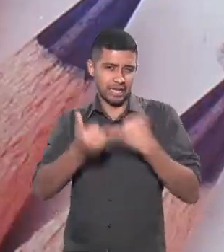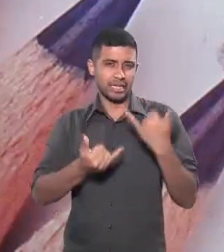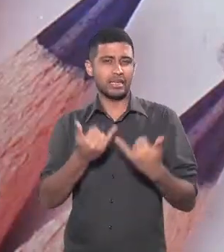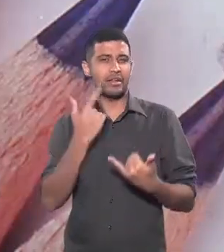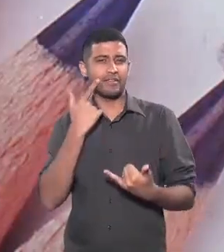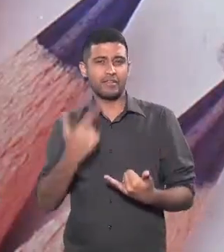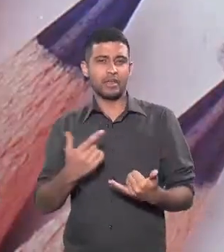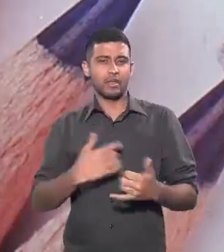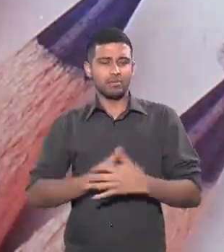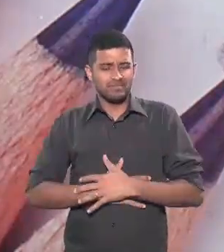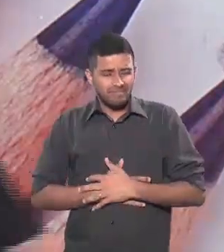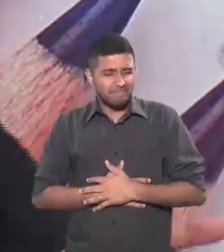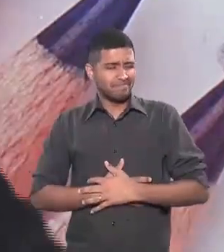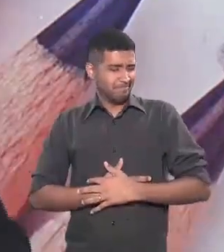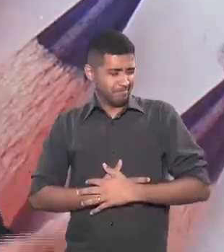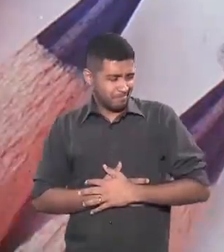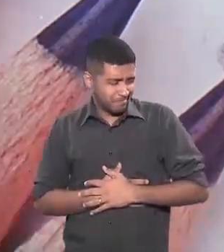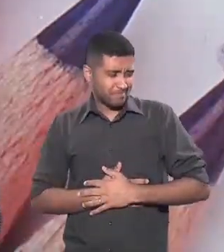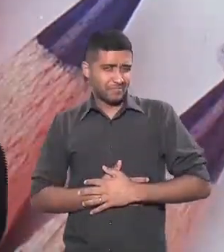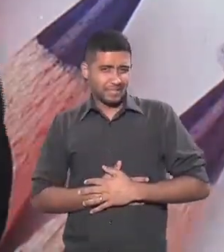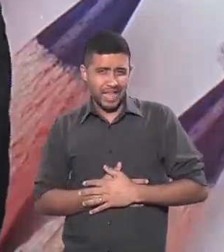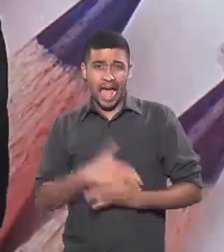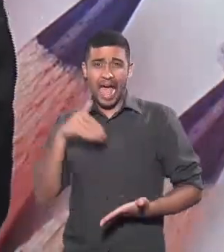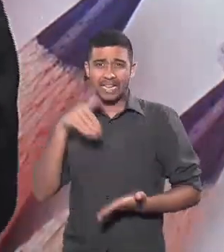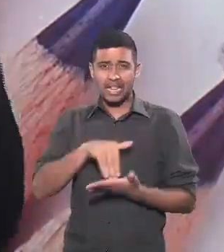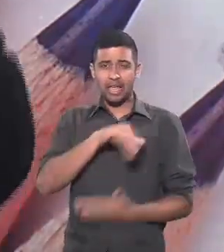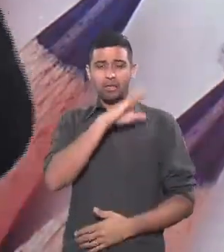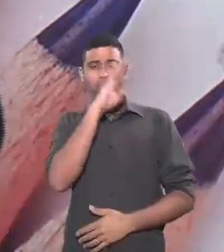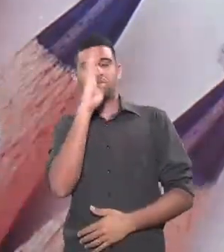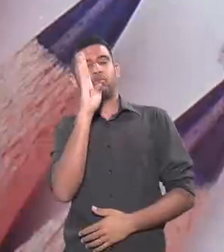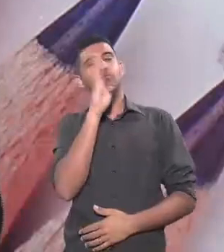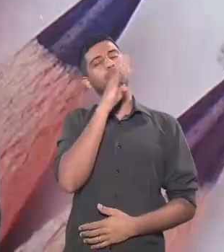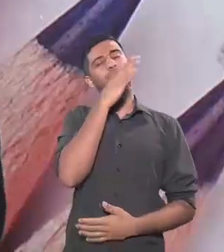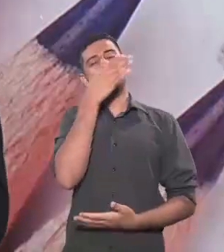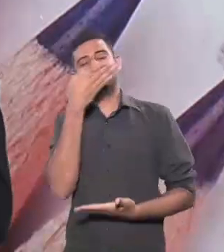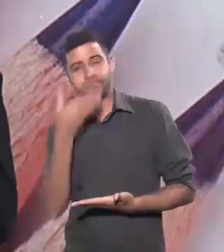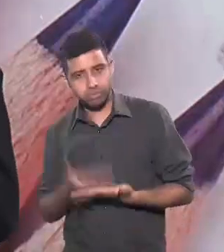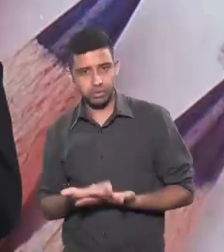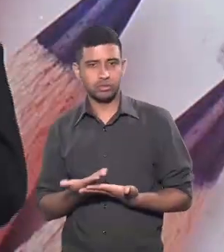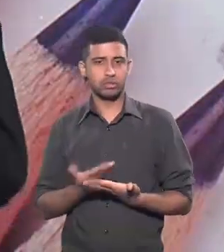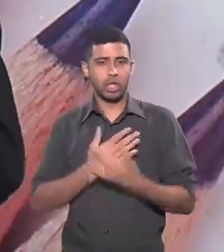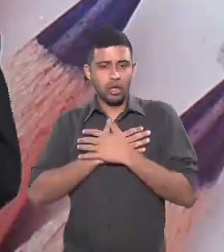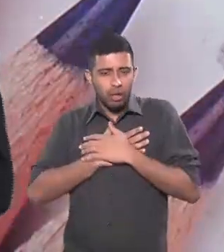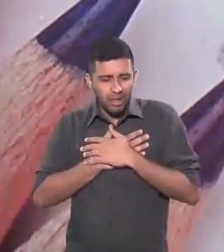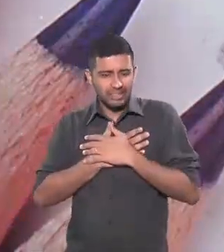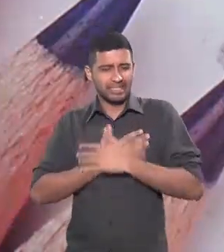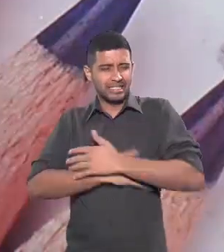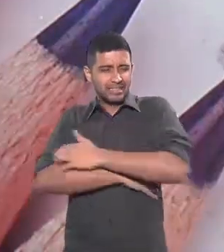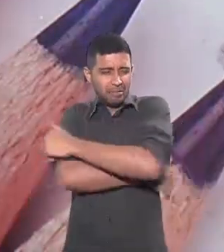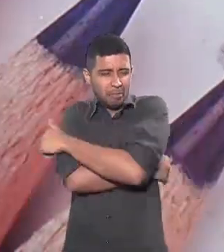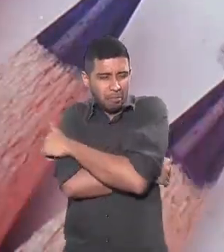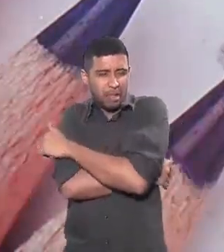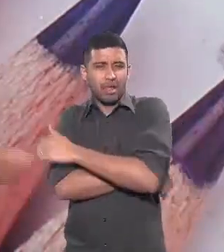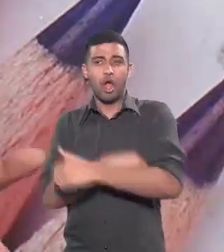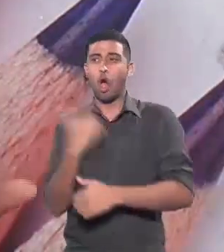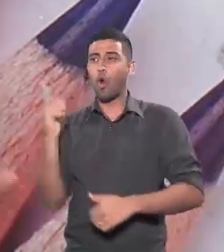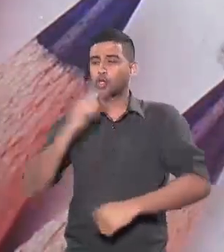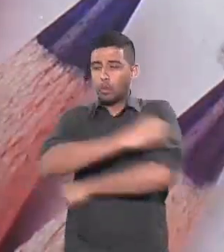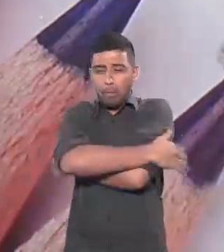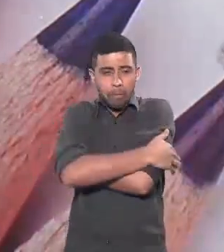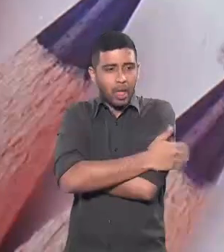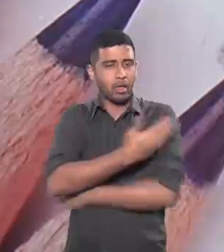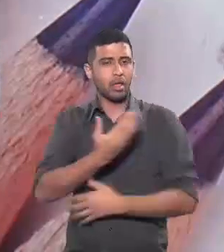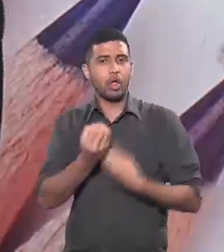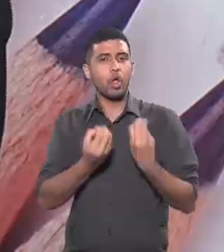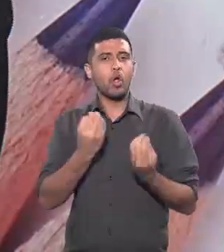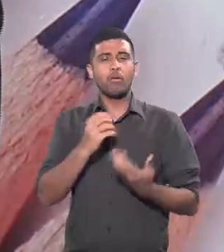ficar apertando, e às vezes a criança desmaia. Acho que é uma galera que aperta a barriga, aperta o pulmão, e aí o adolescente